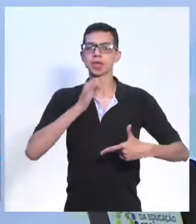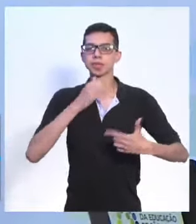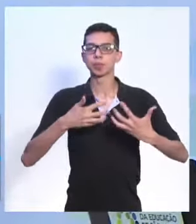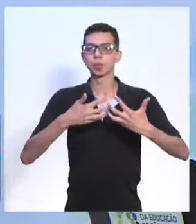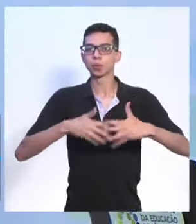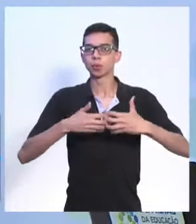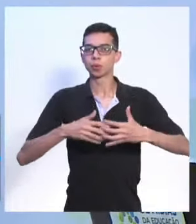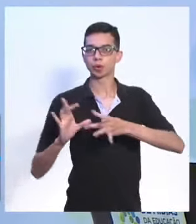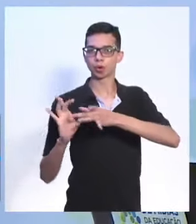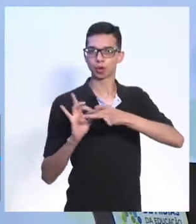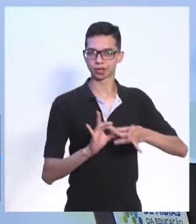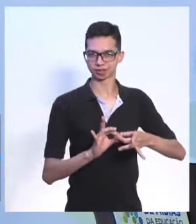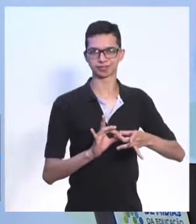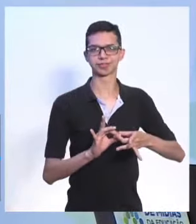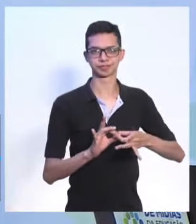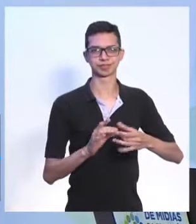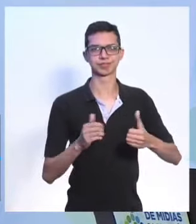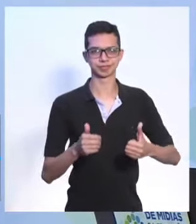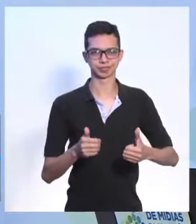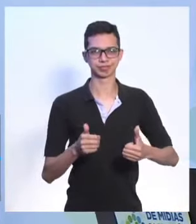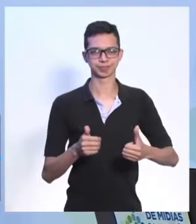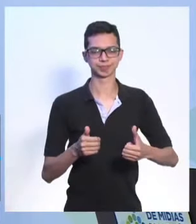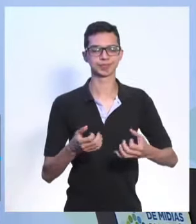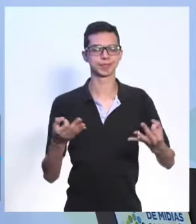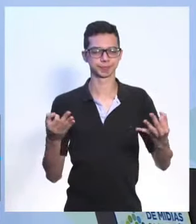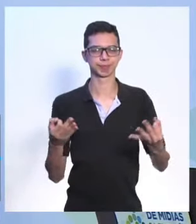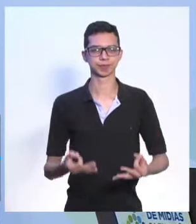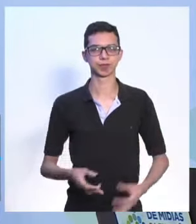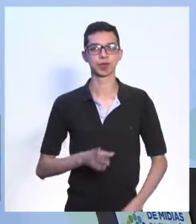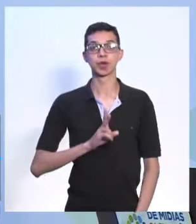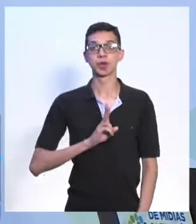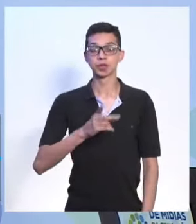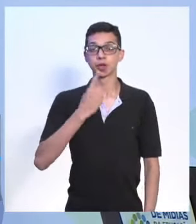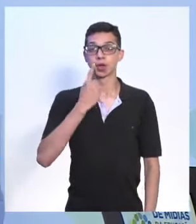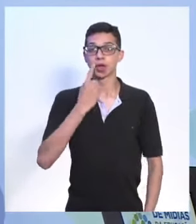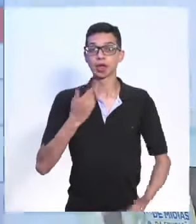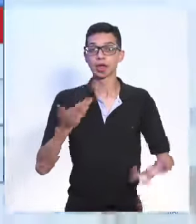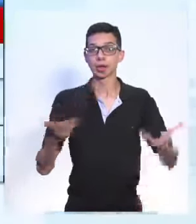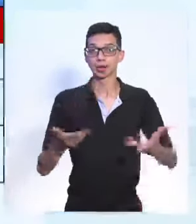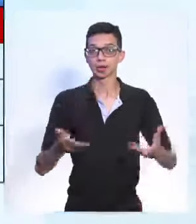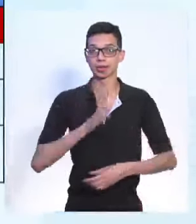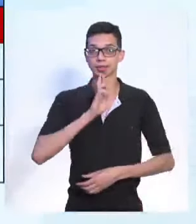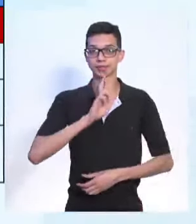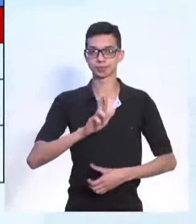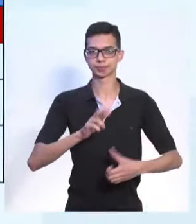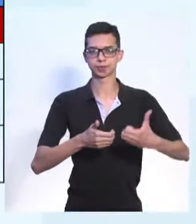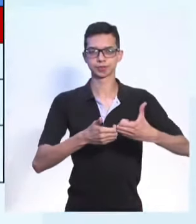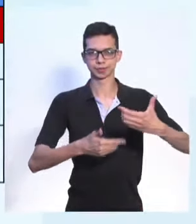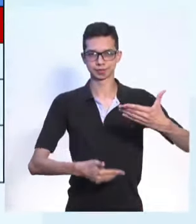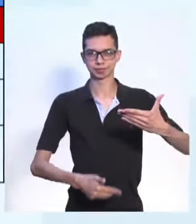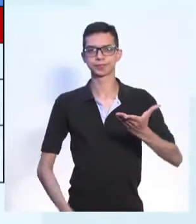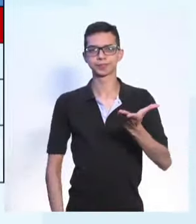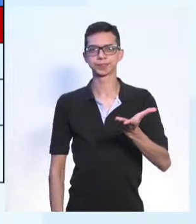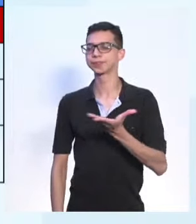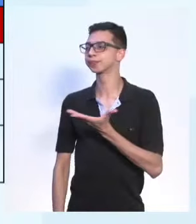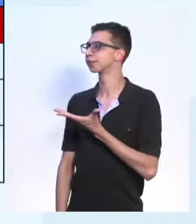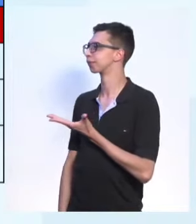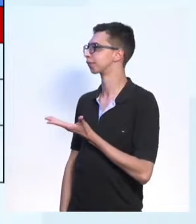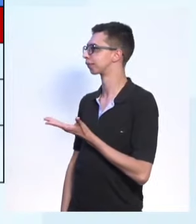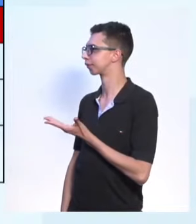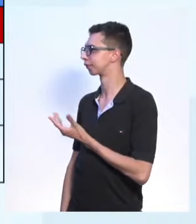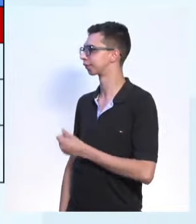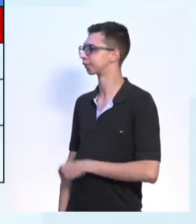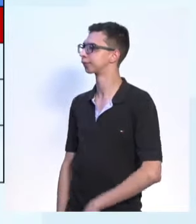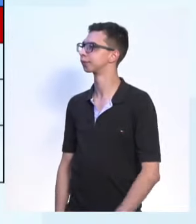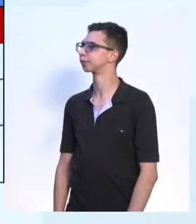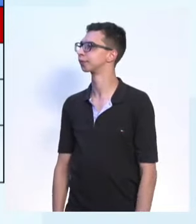tranquilo, Ed. Acho que funcionou aí, né? Yeah. Vamos dar uma olhada lá nas respostas que aparecem agora na tela para eles. Solar panels are dependent